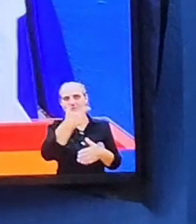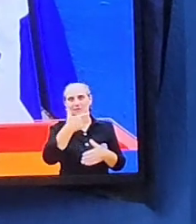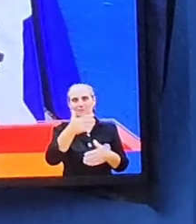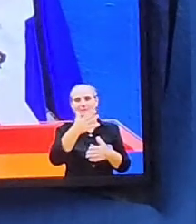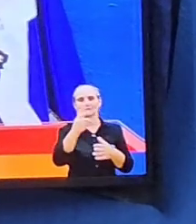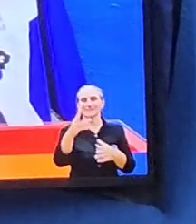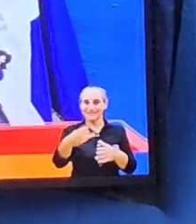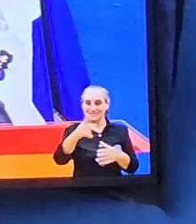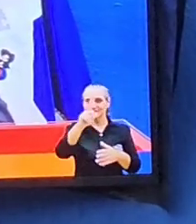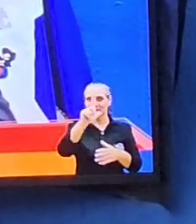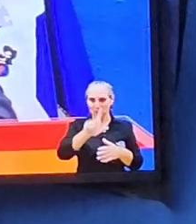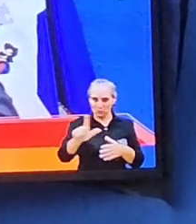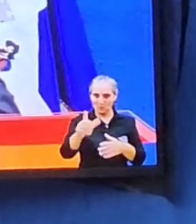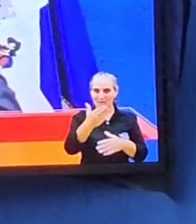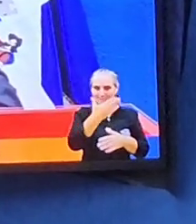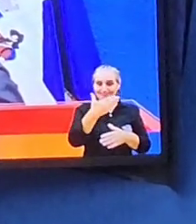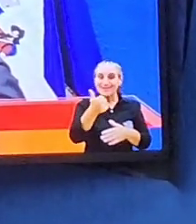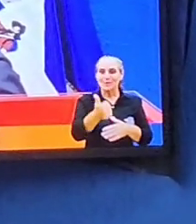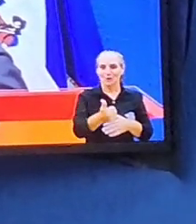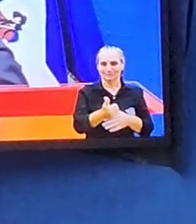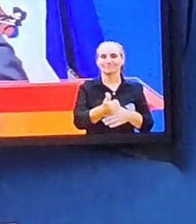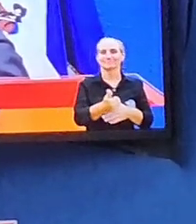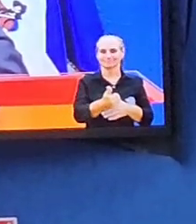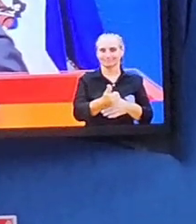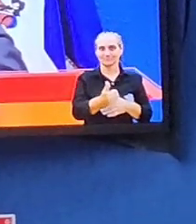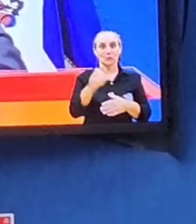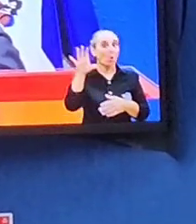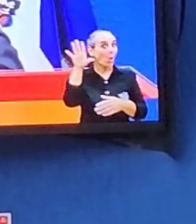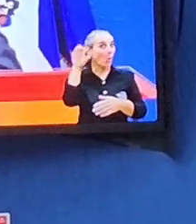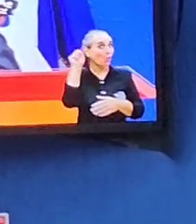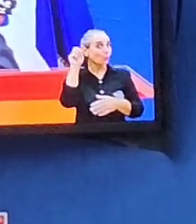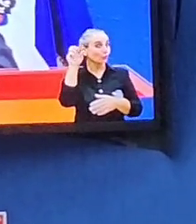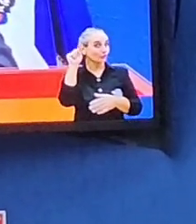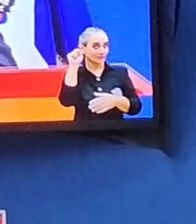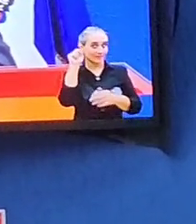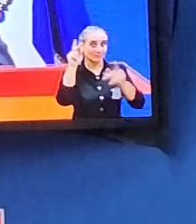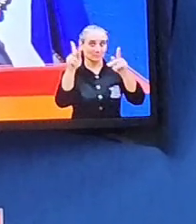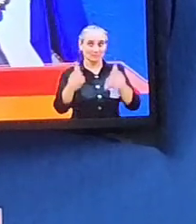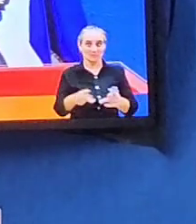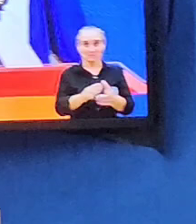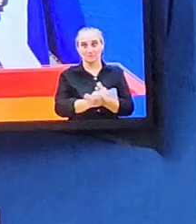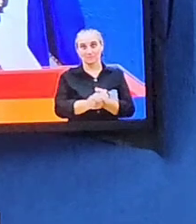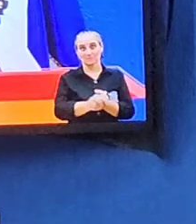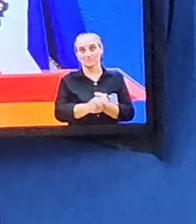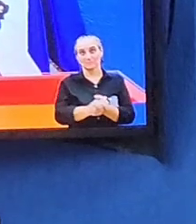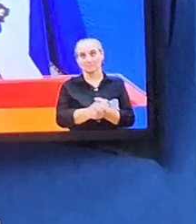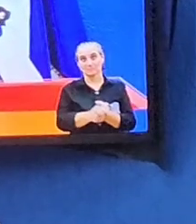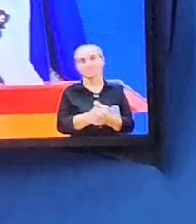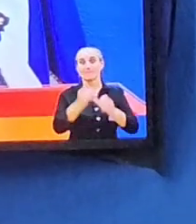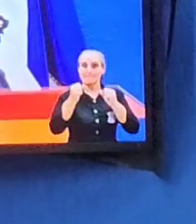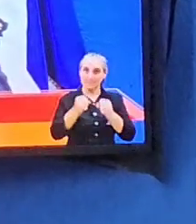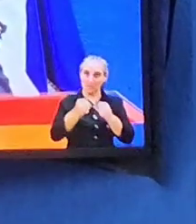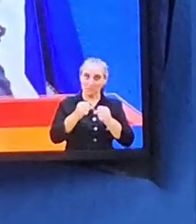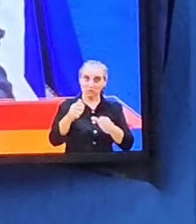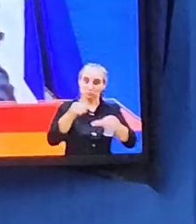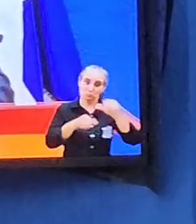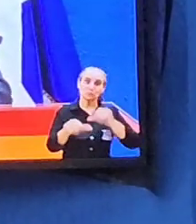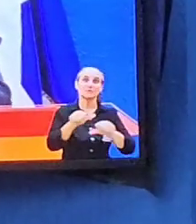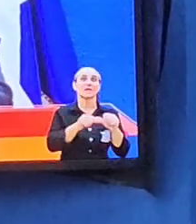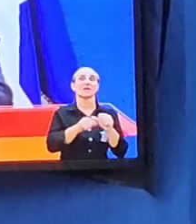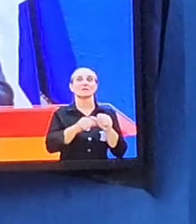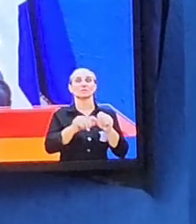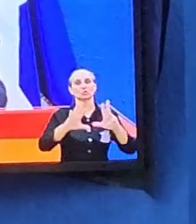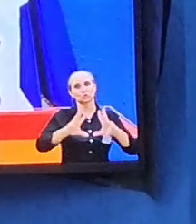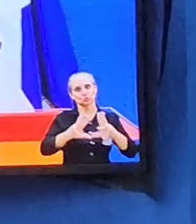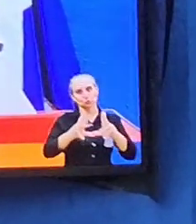Que a gente consiga realmente ouvir a nossa população, que a gente consiga transformar tudo que a